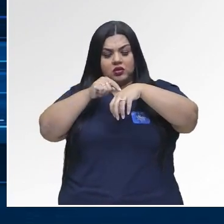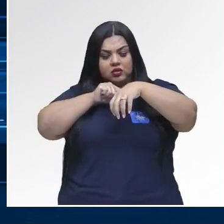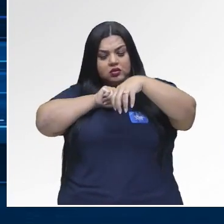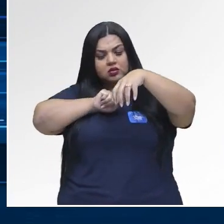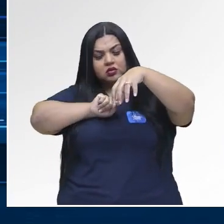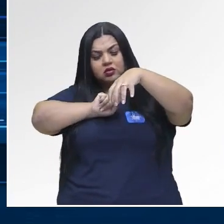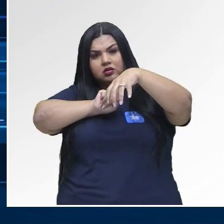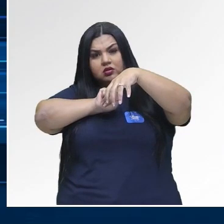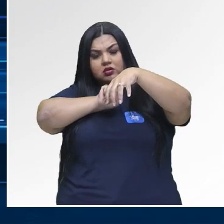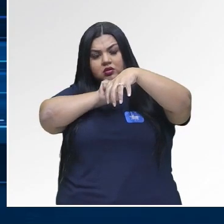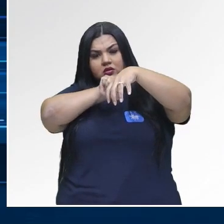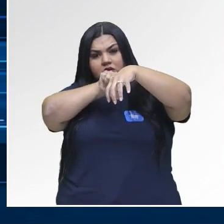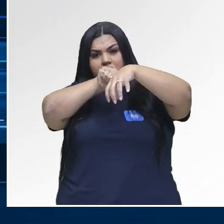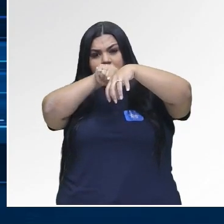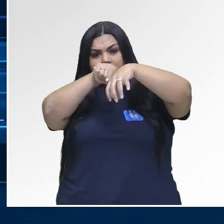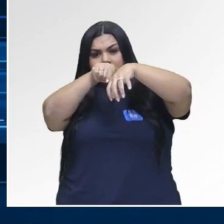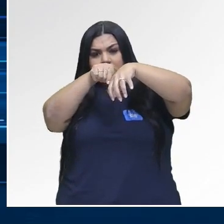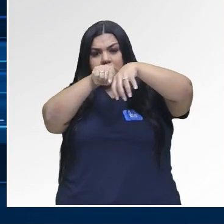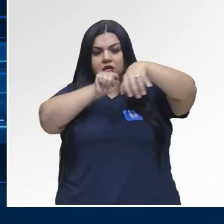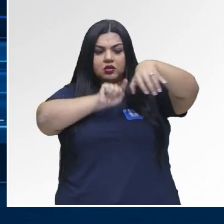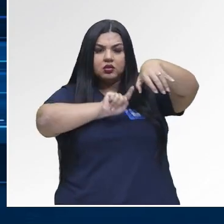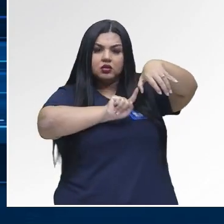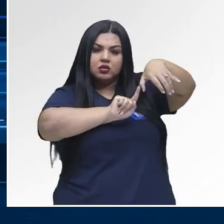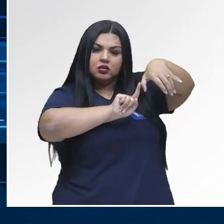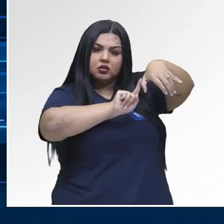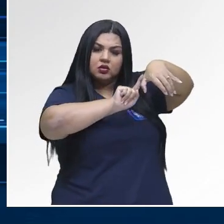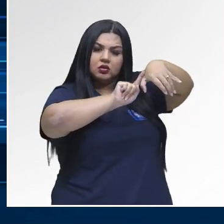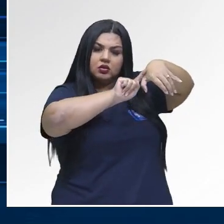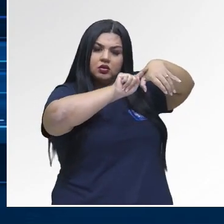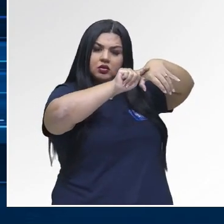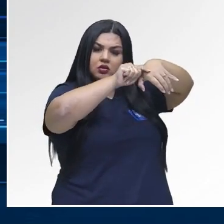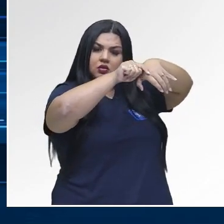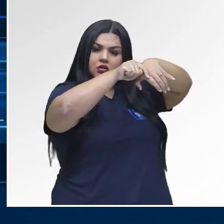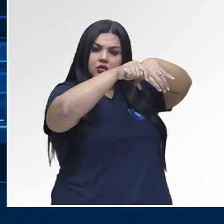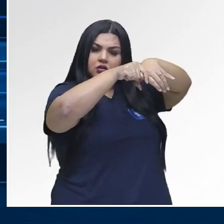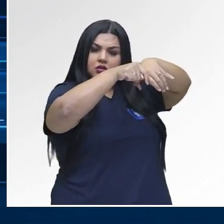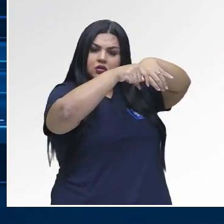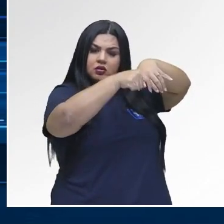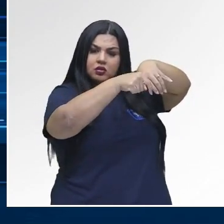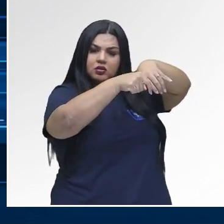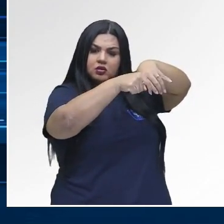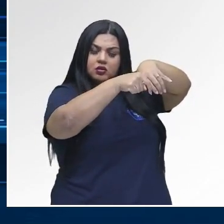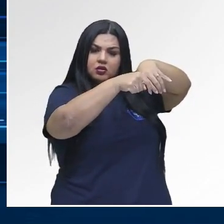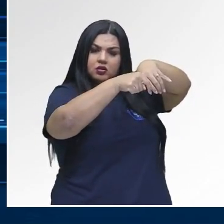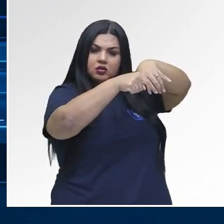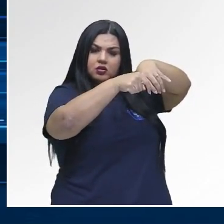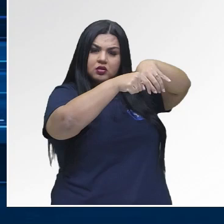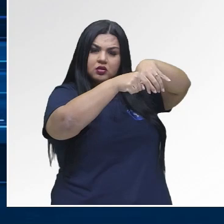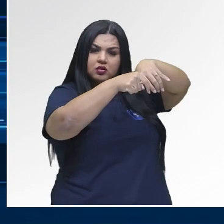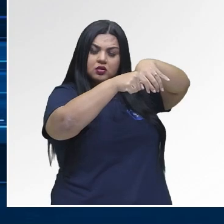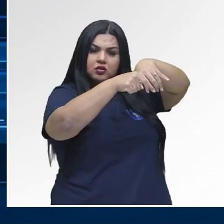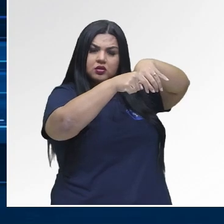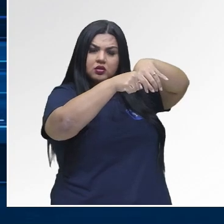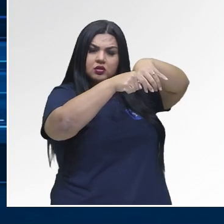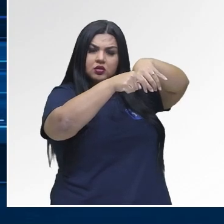bem fininhos e passam lá pelos alvéolos, o que vai acontecer? As hemácias vão receber o